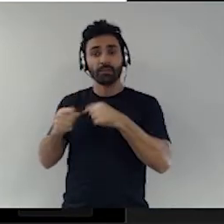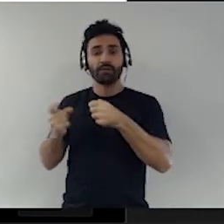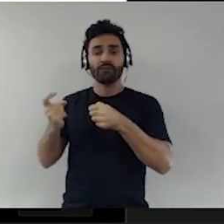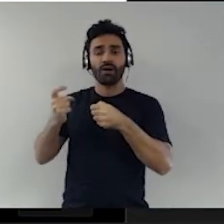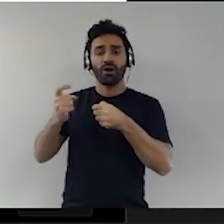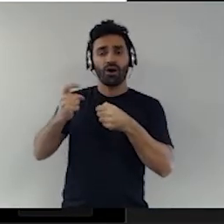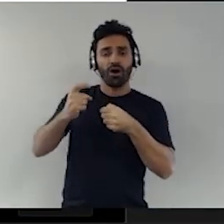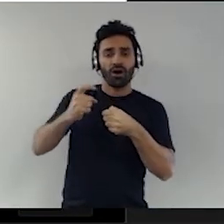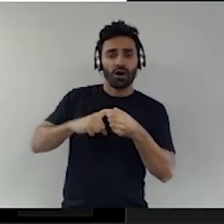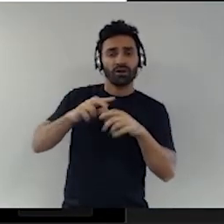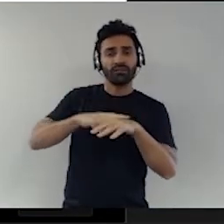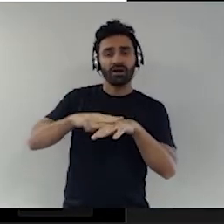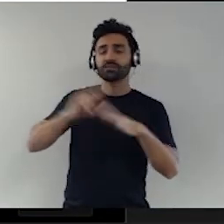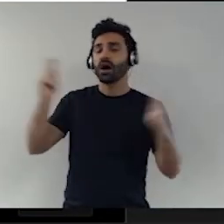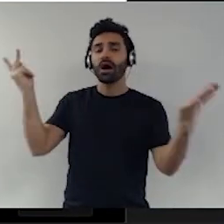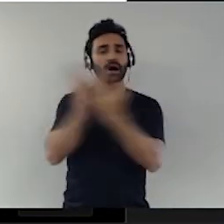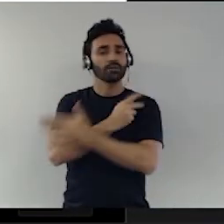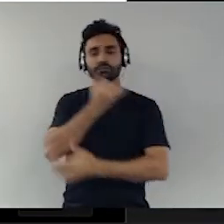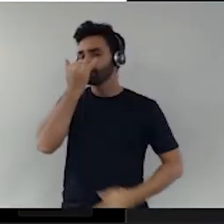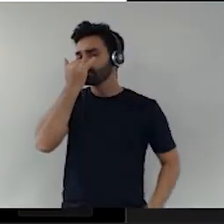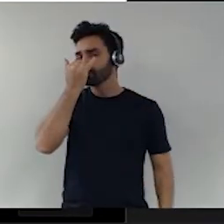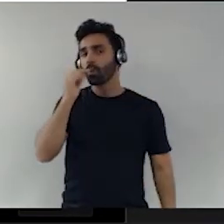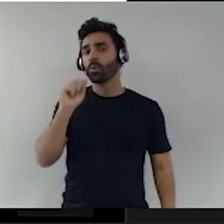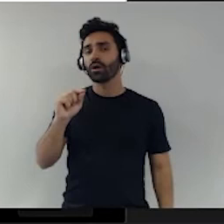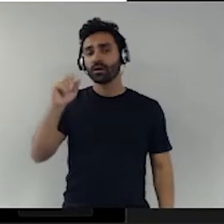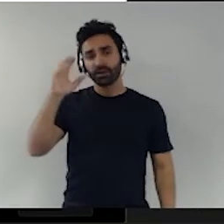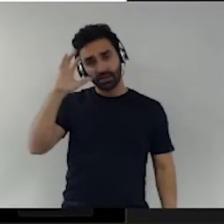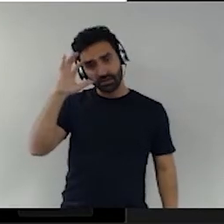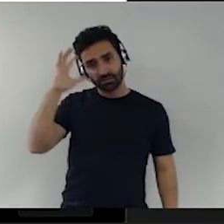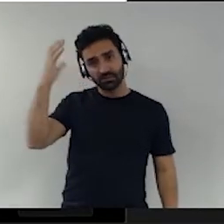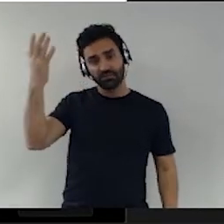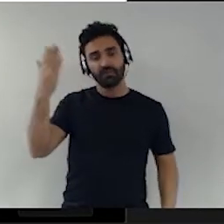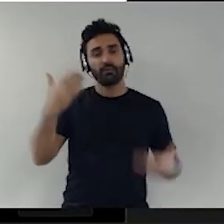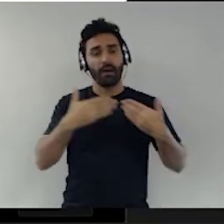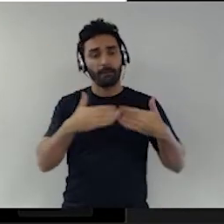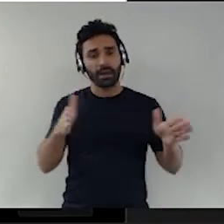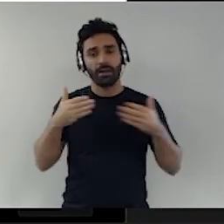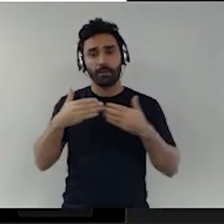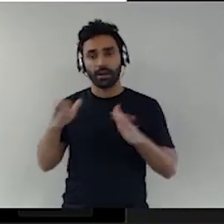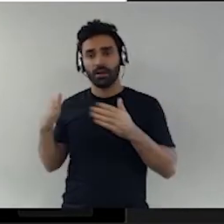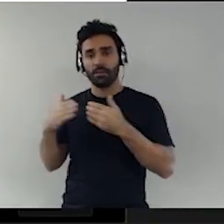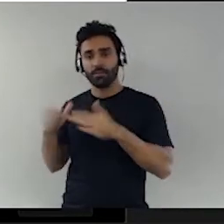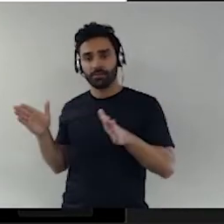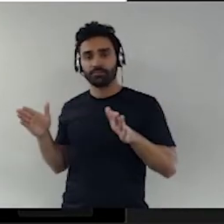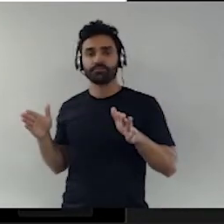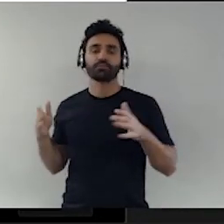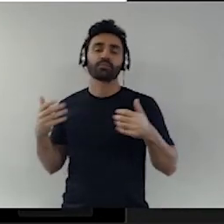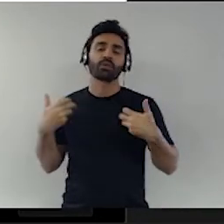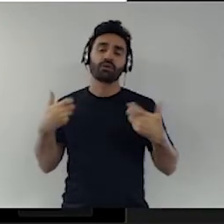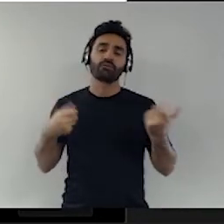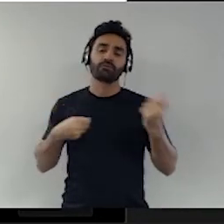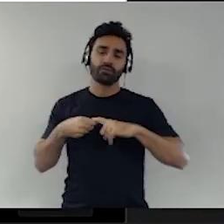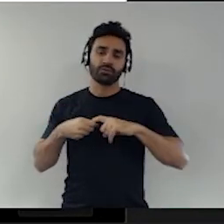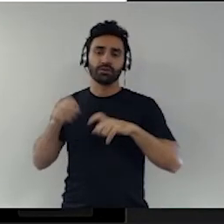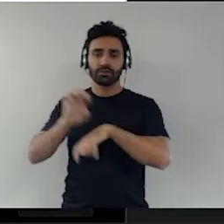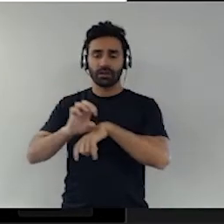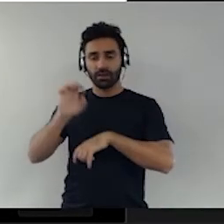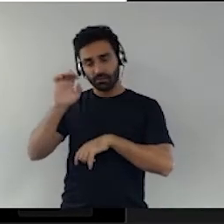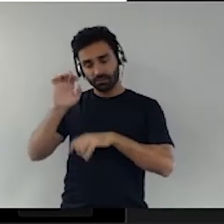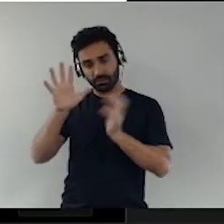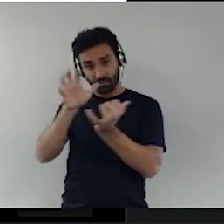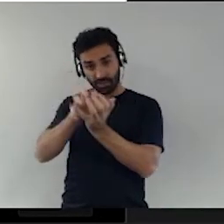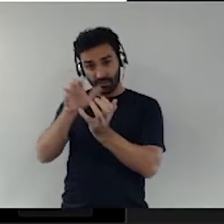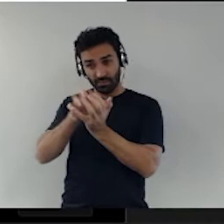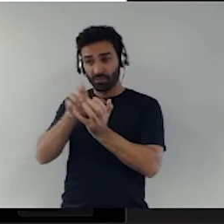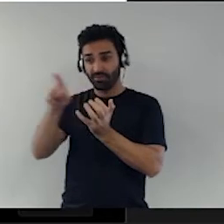verde até que resolve começar a reabrir. Eu vou aqui voltar para o Pernambuco. Quando ele resolve